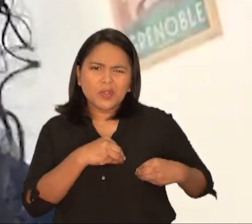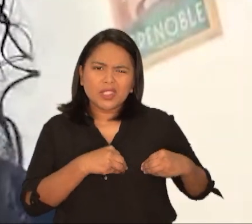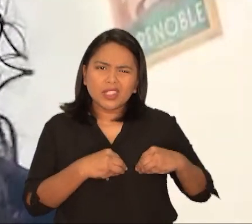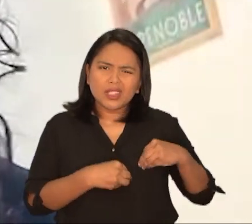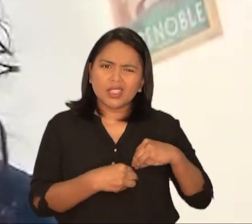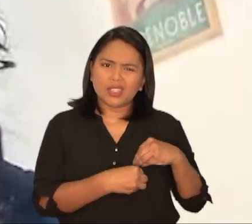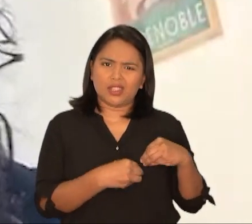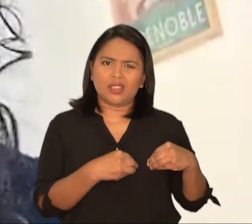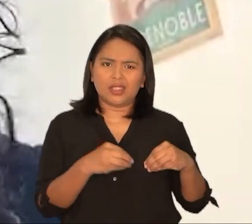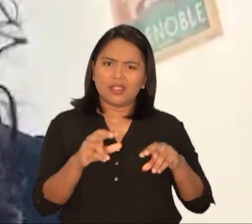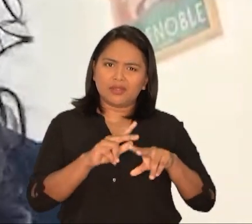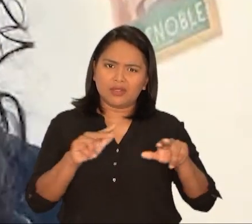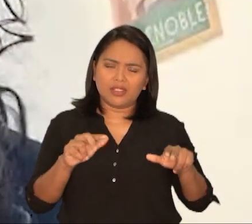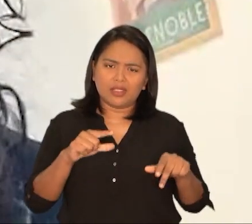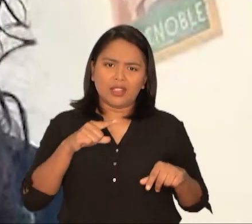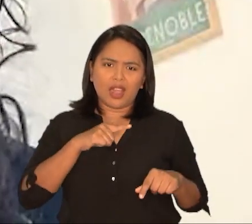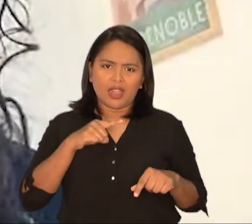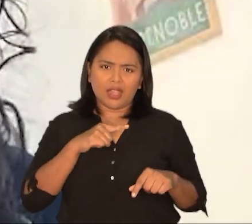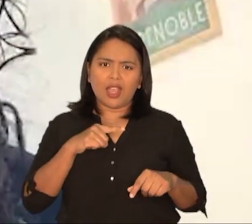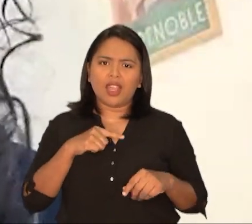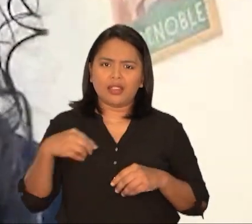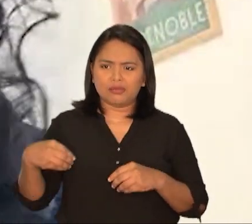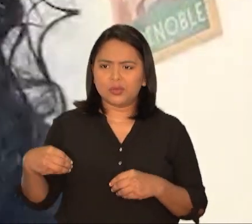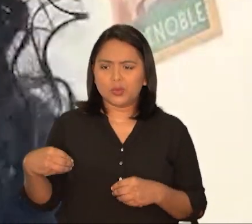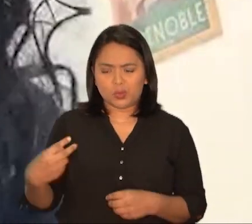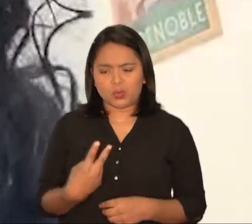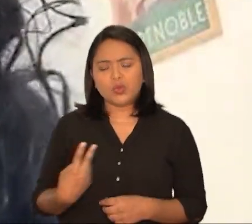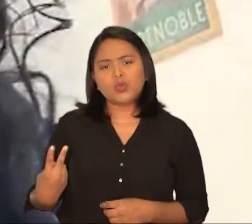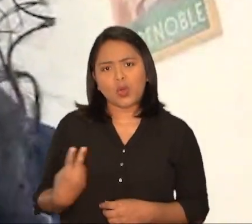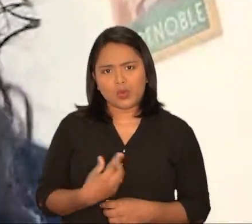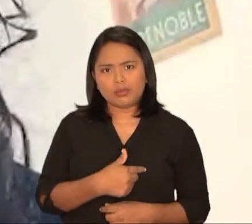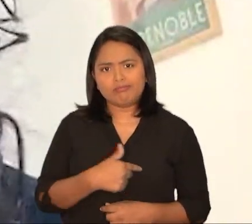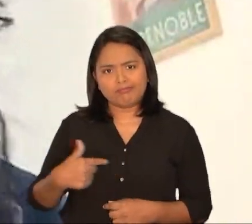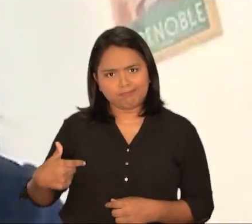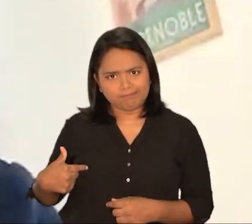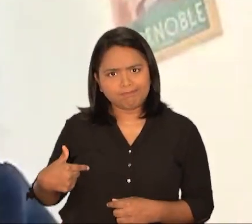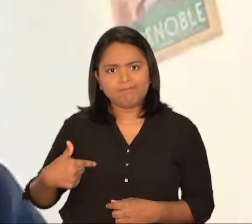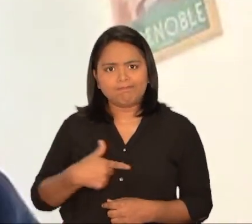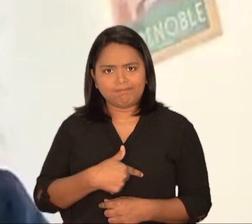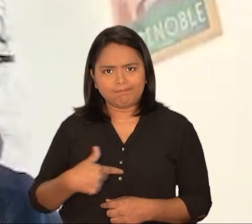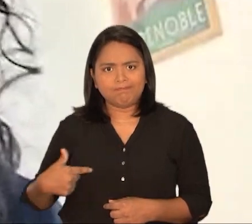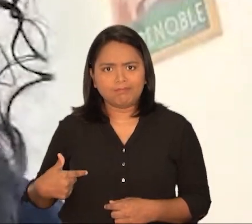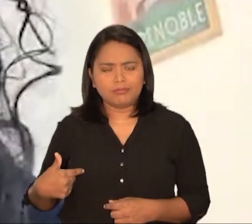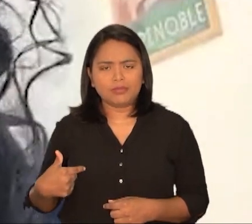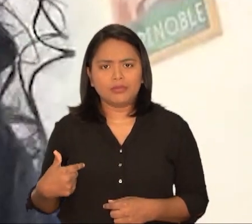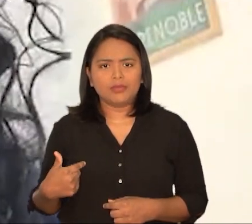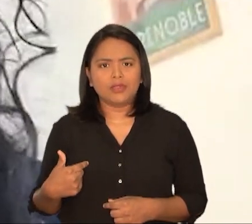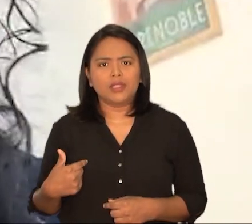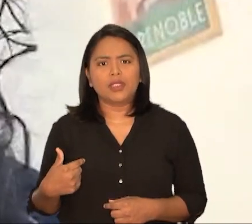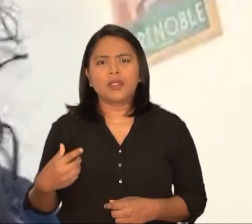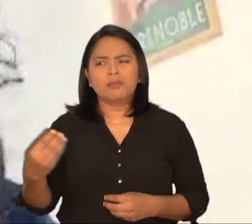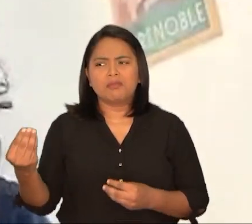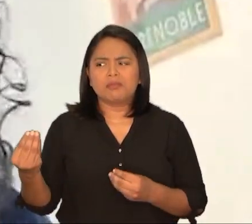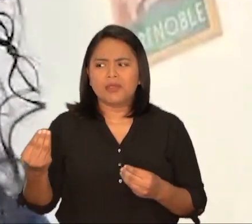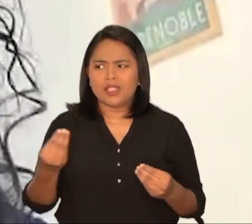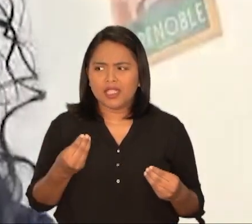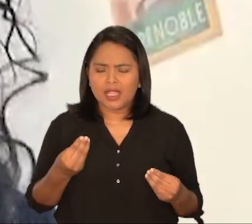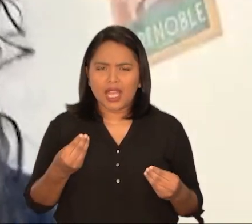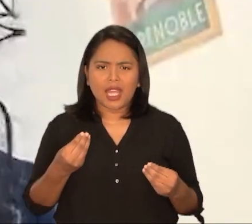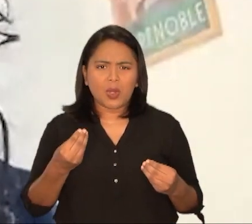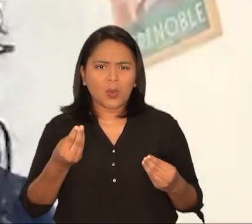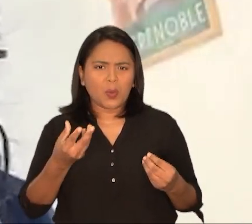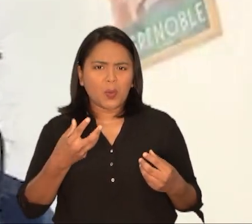feridas nos dois peitos, no bico dos meus dois peitos, né? E me deram um bico de silicone, mas